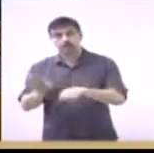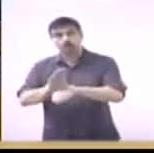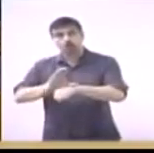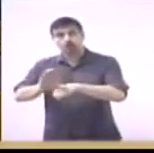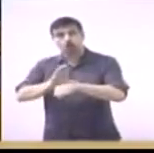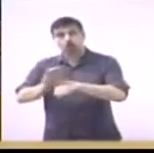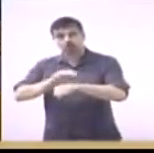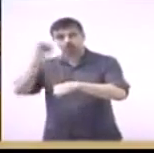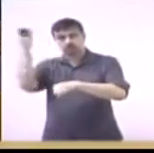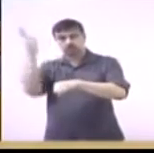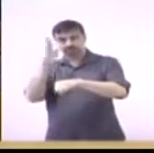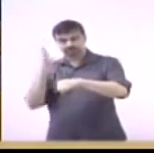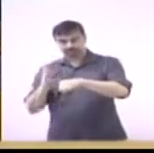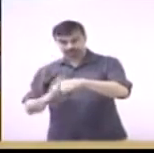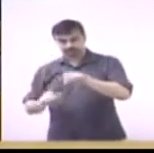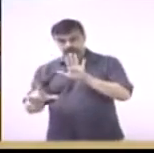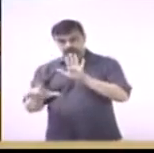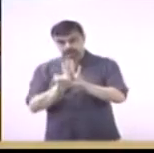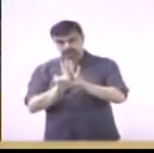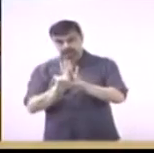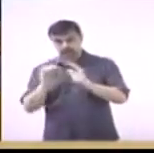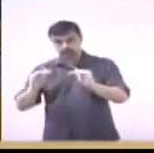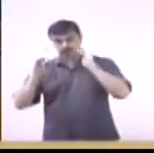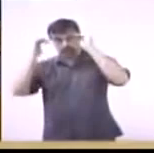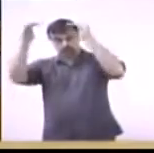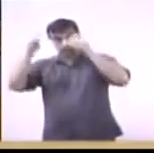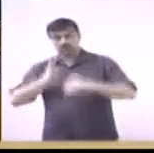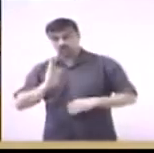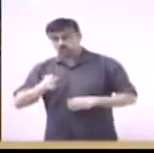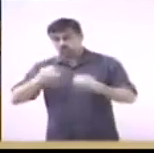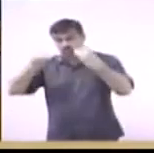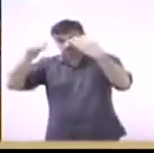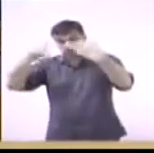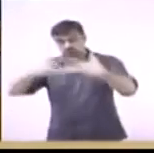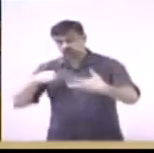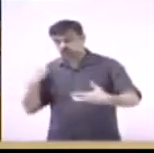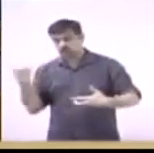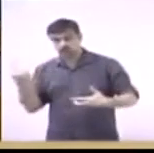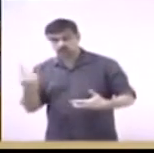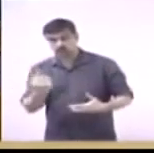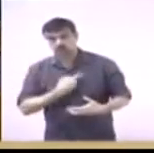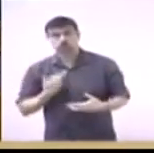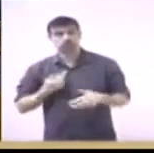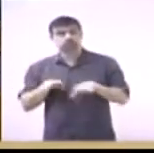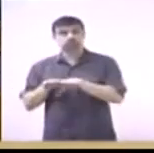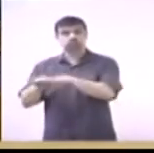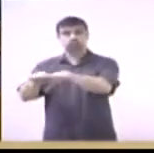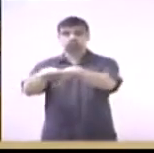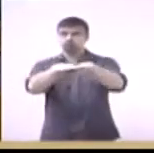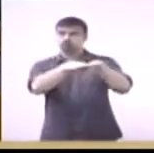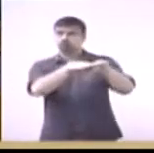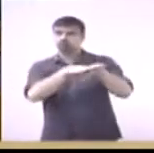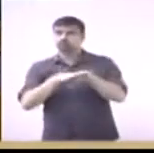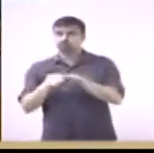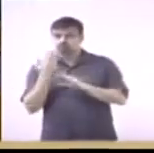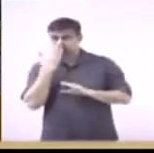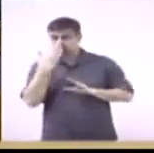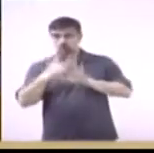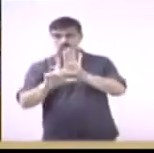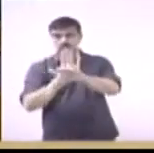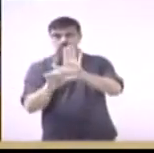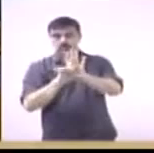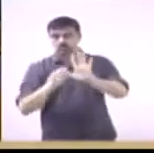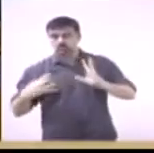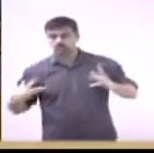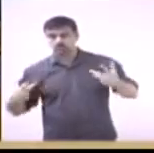Constituição Federal, né? A Constituição Federal diz que nós somos iguais perante a lei